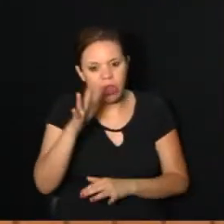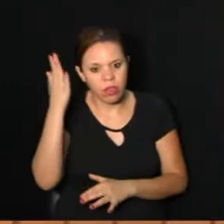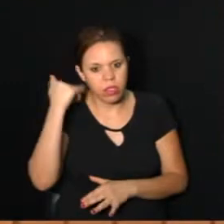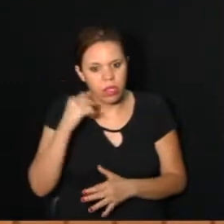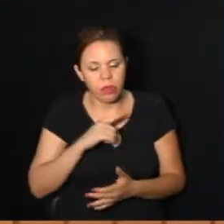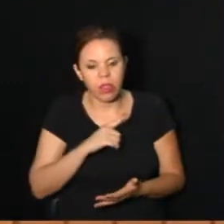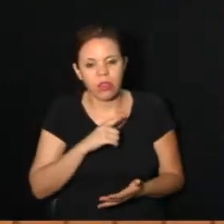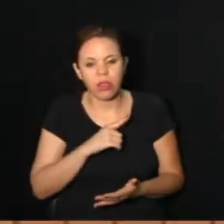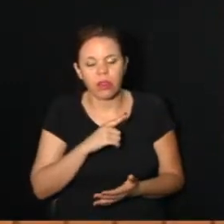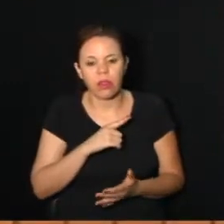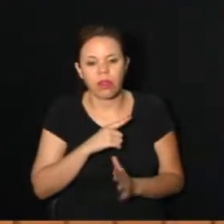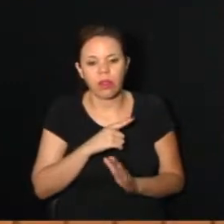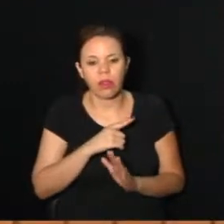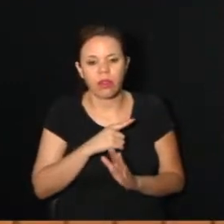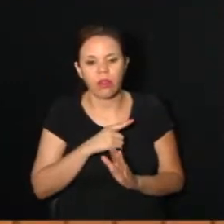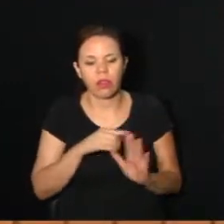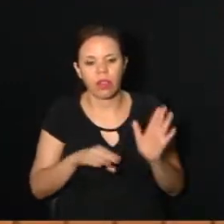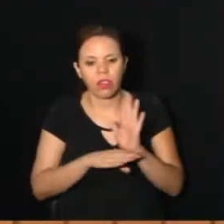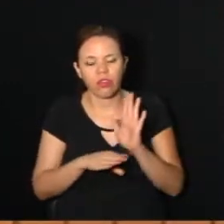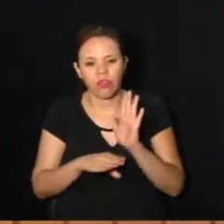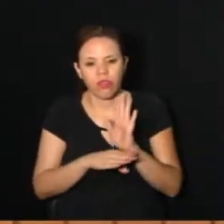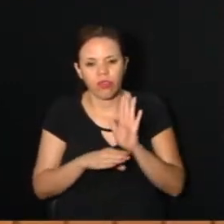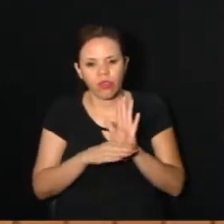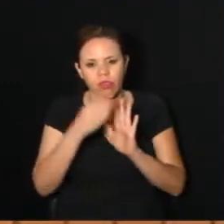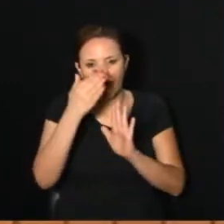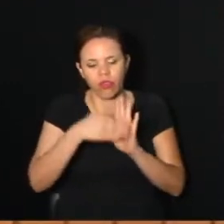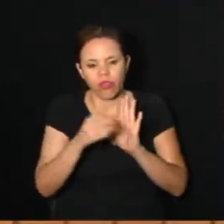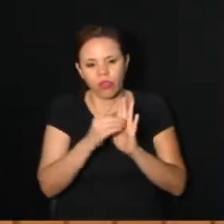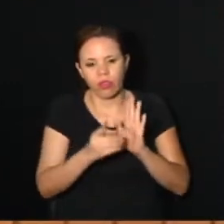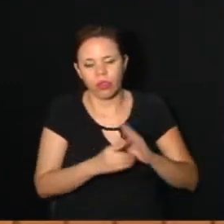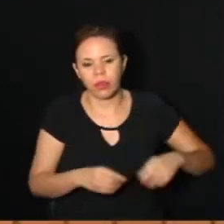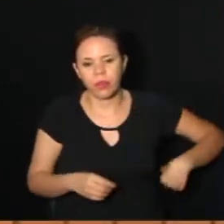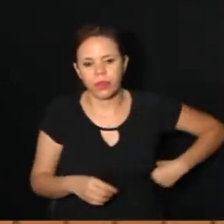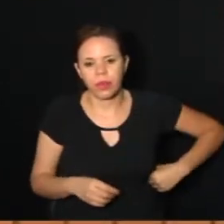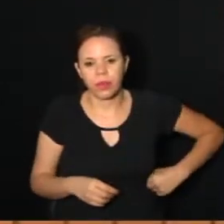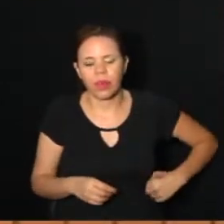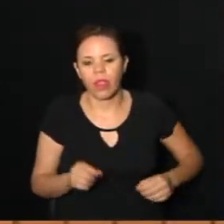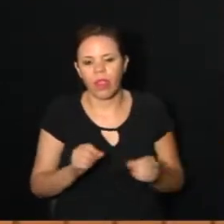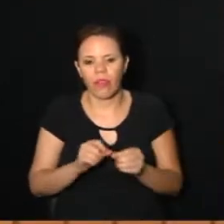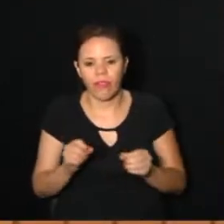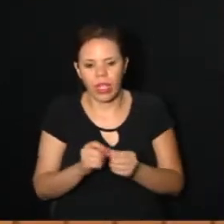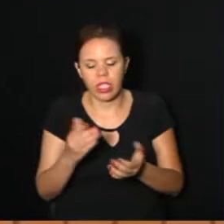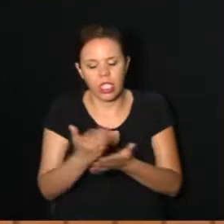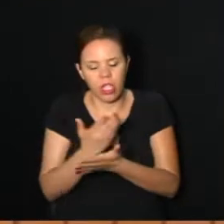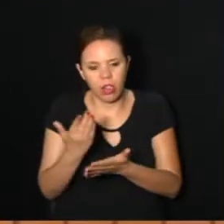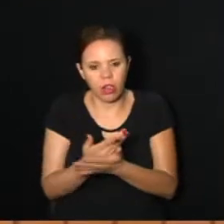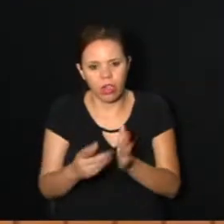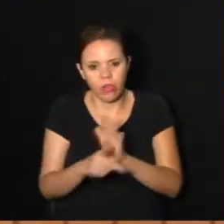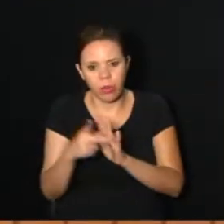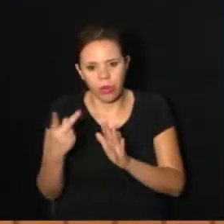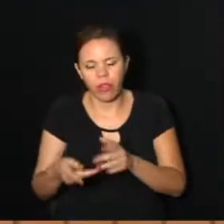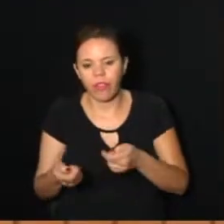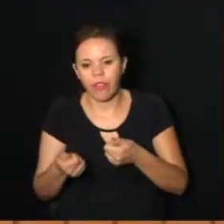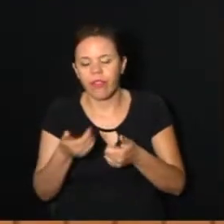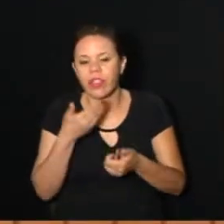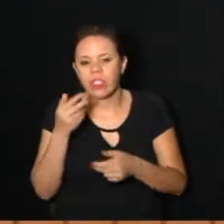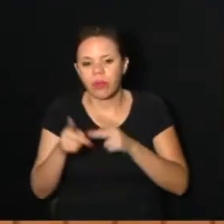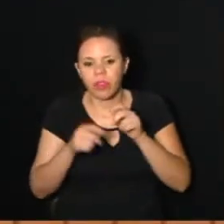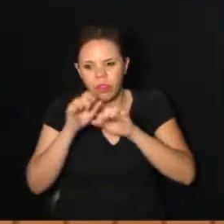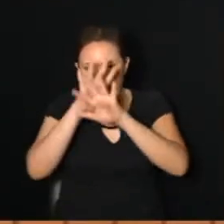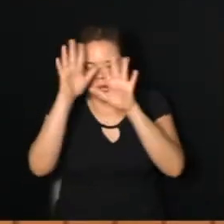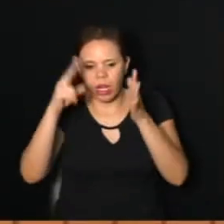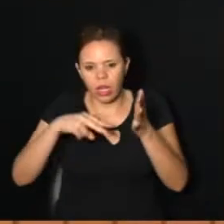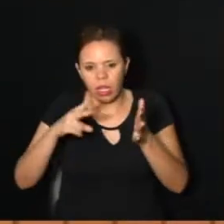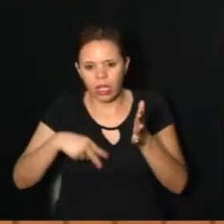contracapa para ajudar na contracapa do decreto, ou fazer uma cartilha disso, entendeu? Para facilitar para a população. Mas